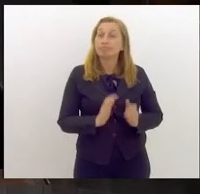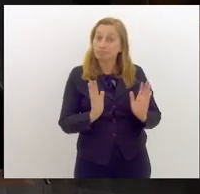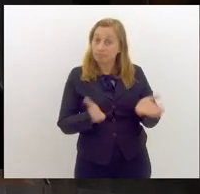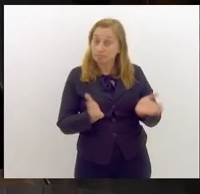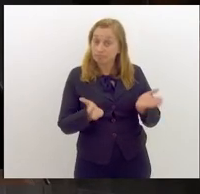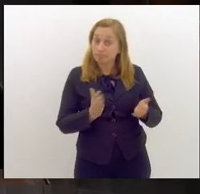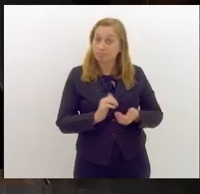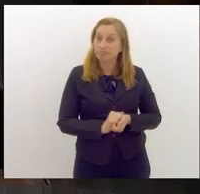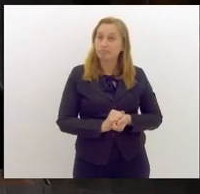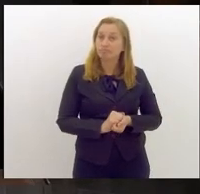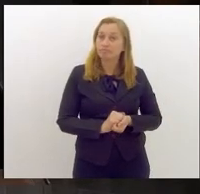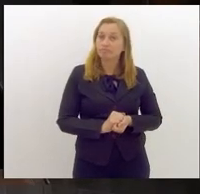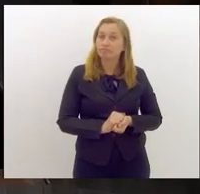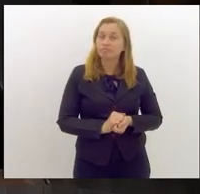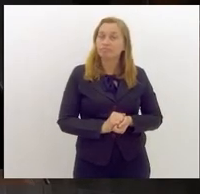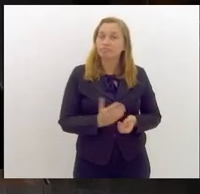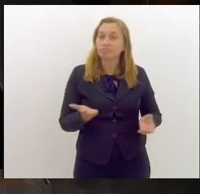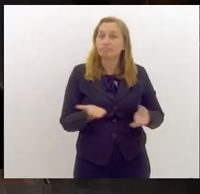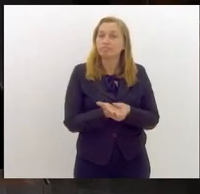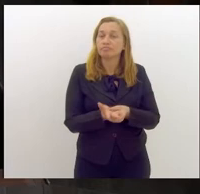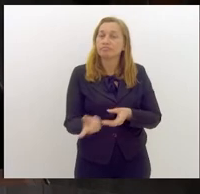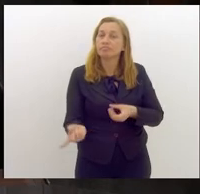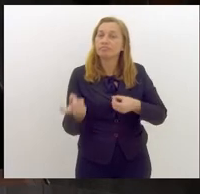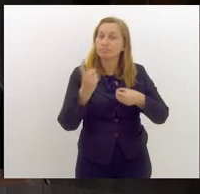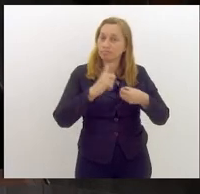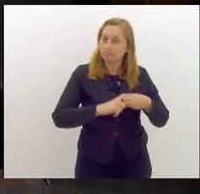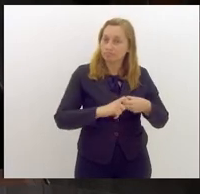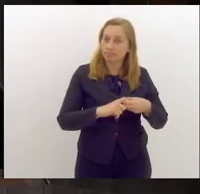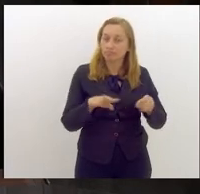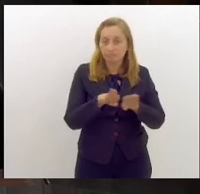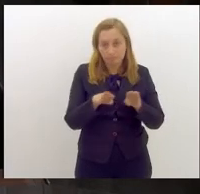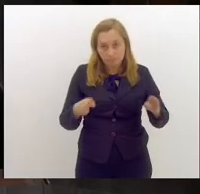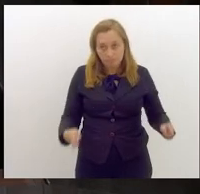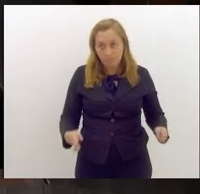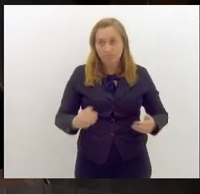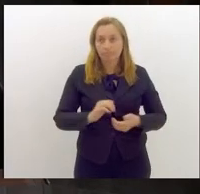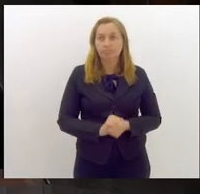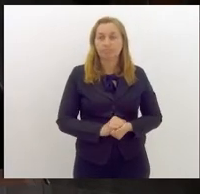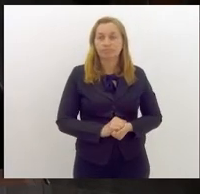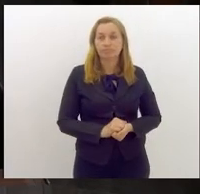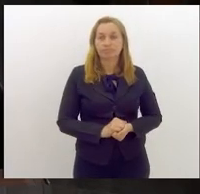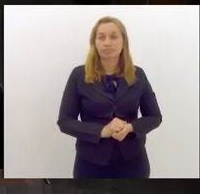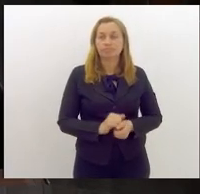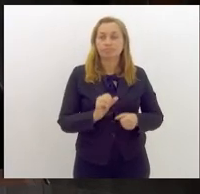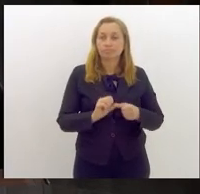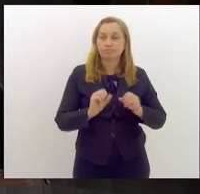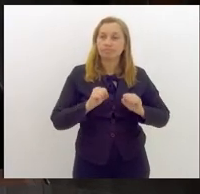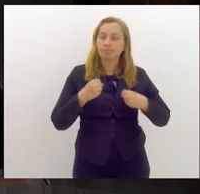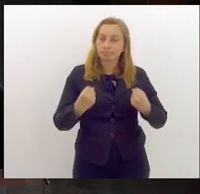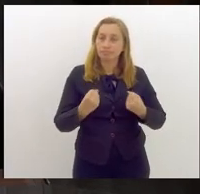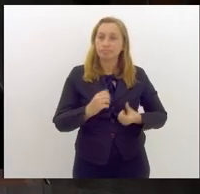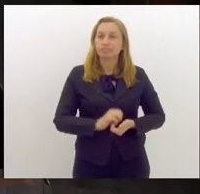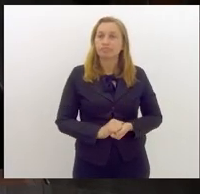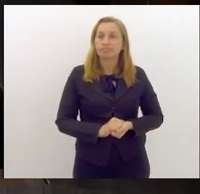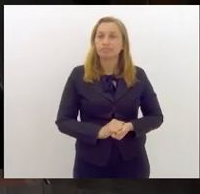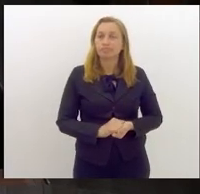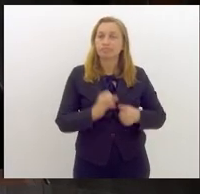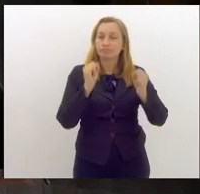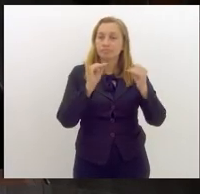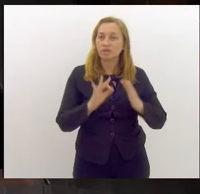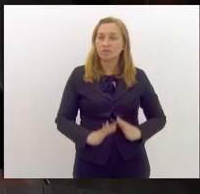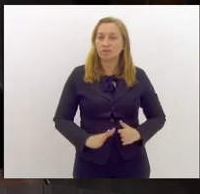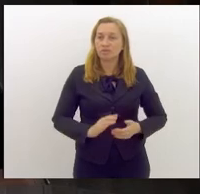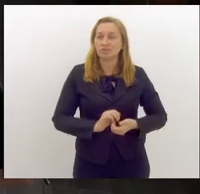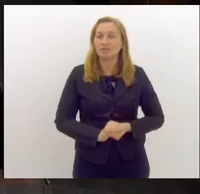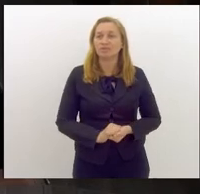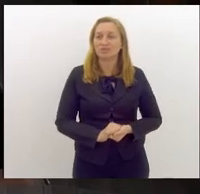o processo voltou a mesa eu fiz a defesa expliquei